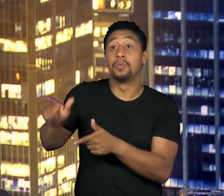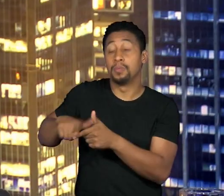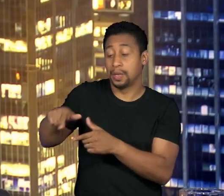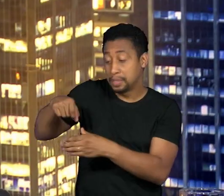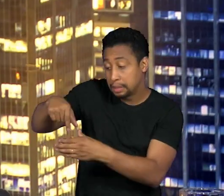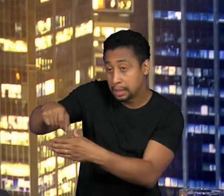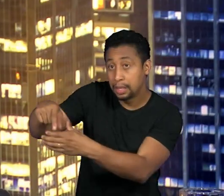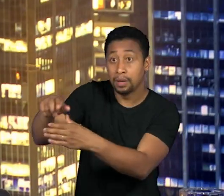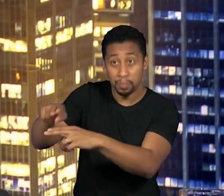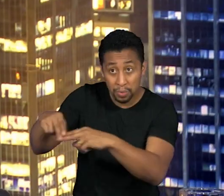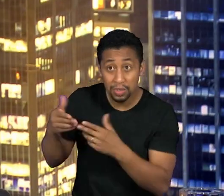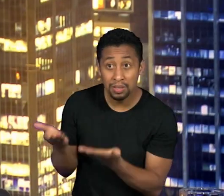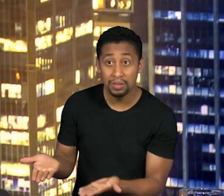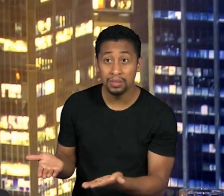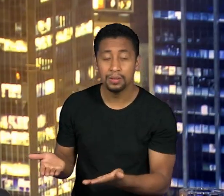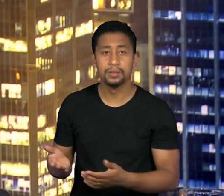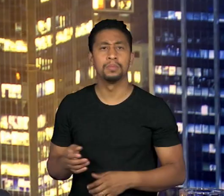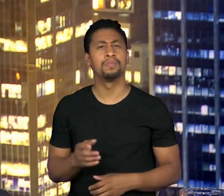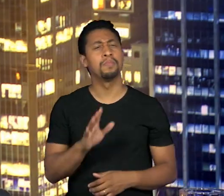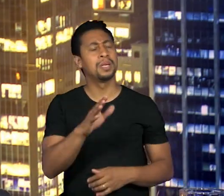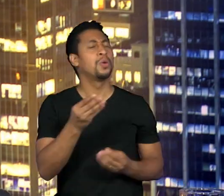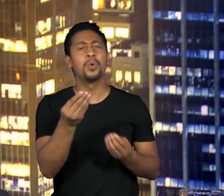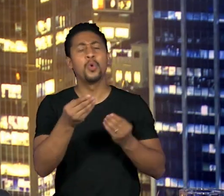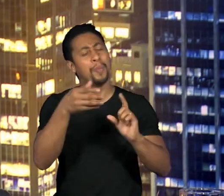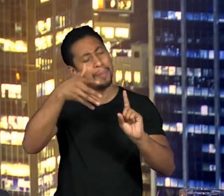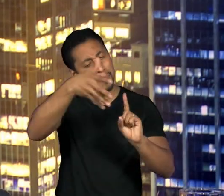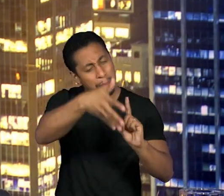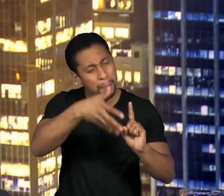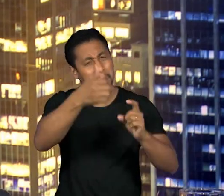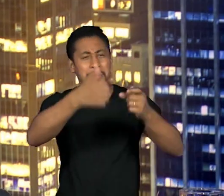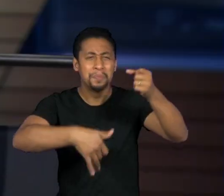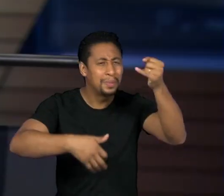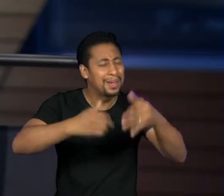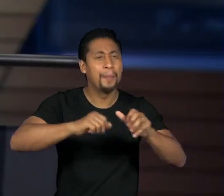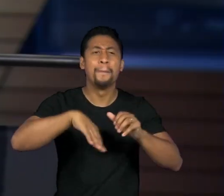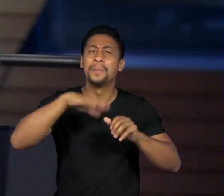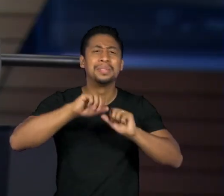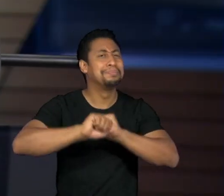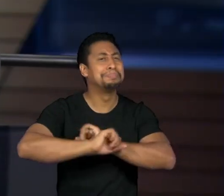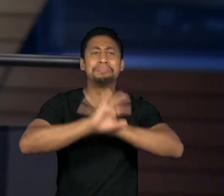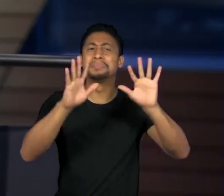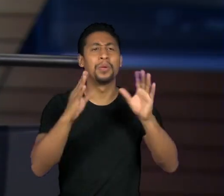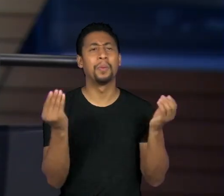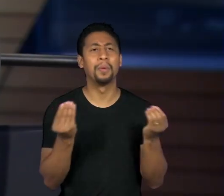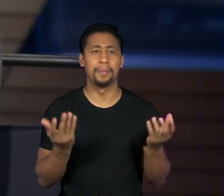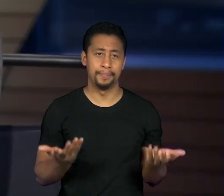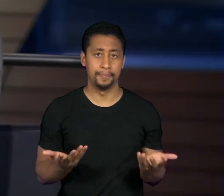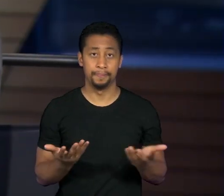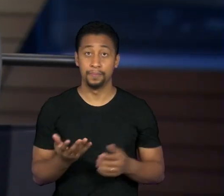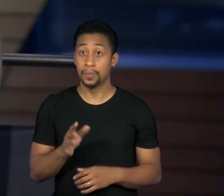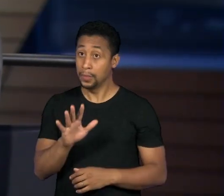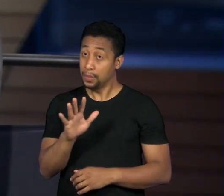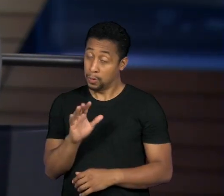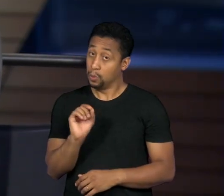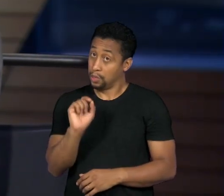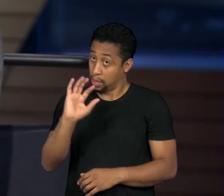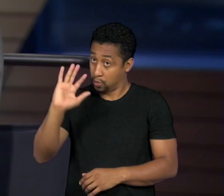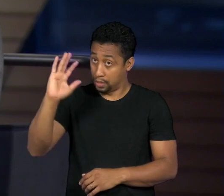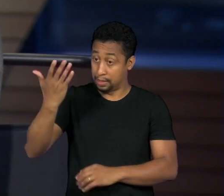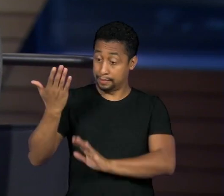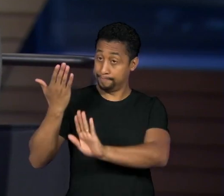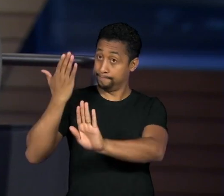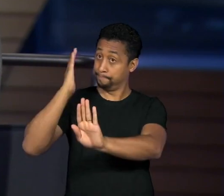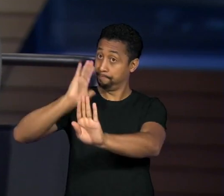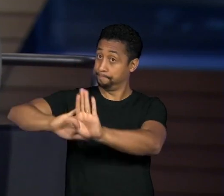deixar esse discurso, digamos, mais ameno, não é? A visão que eu tenho é que interessa exclusivamente a quem